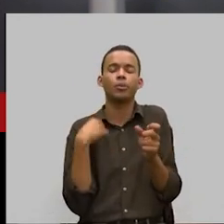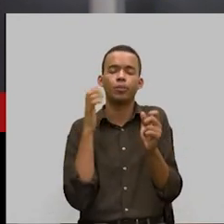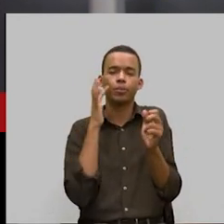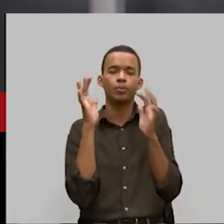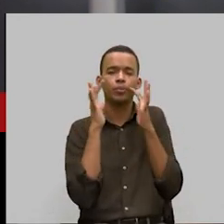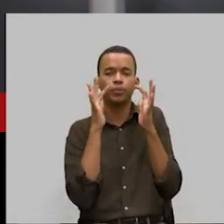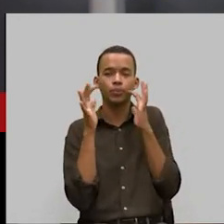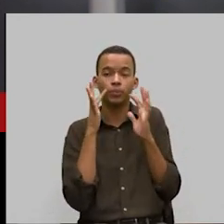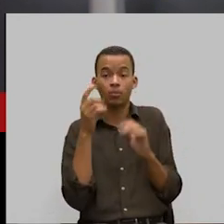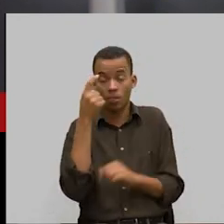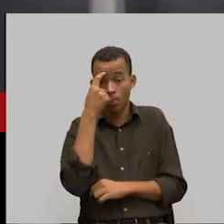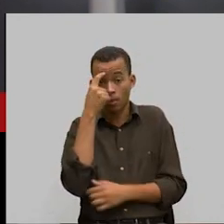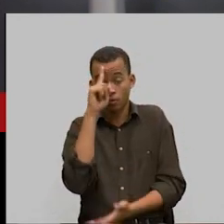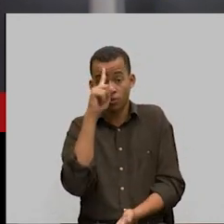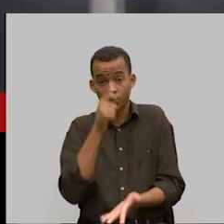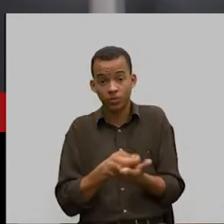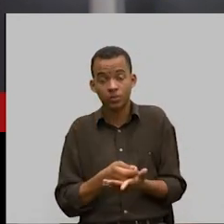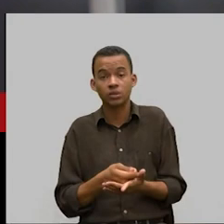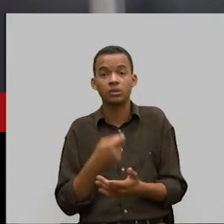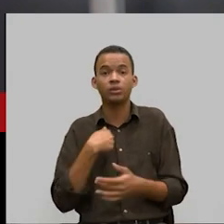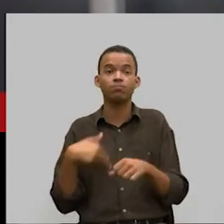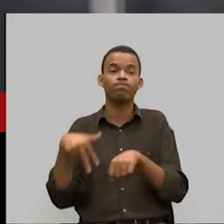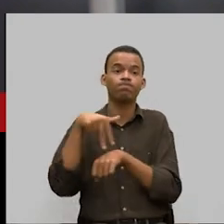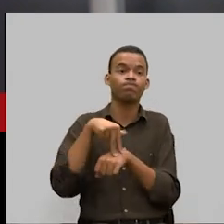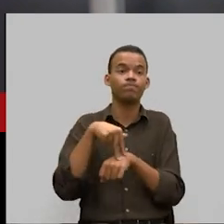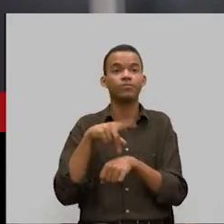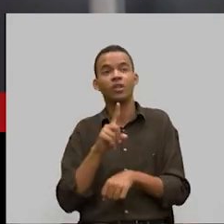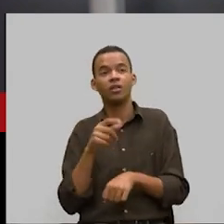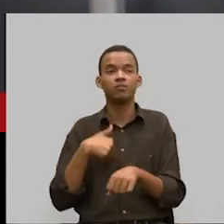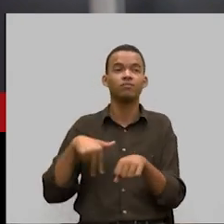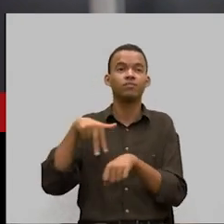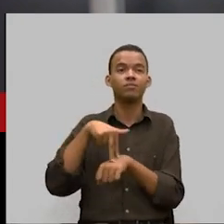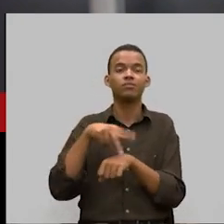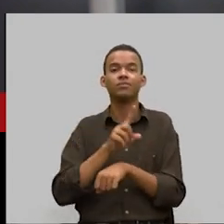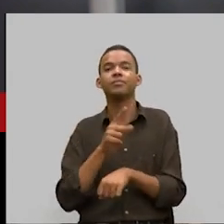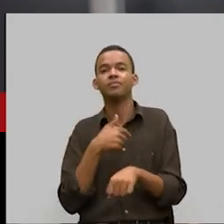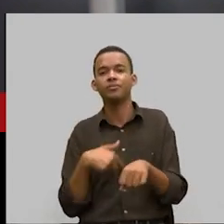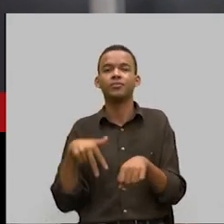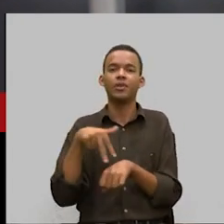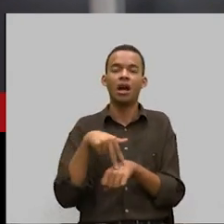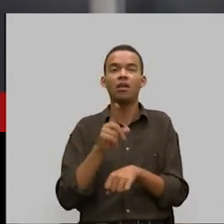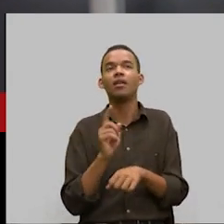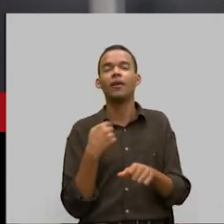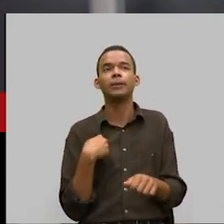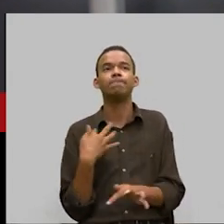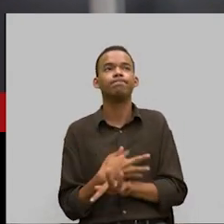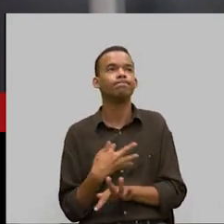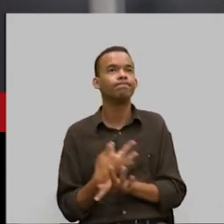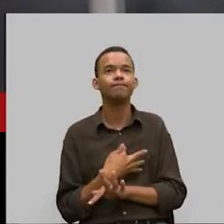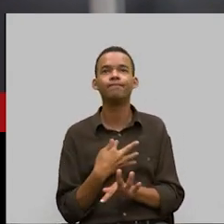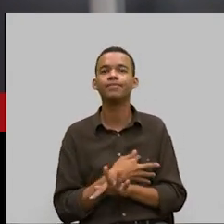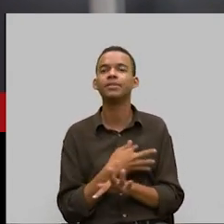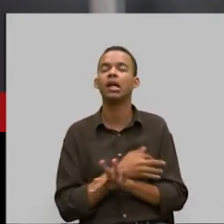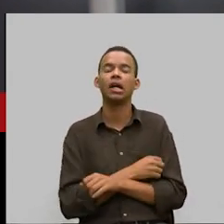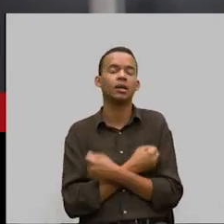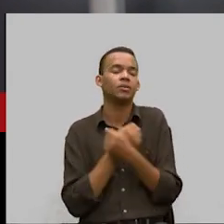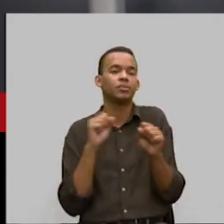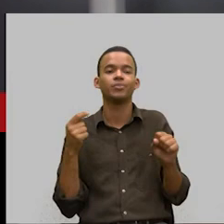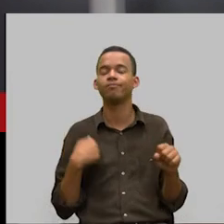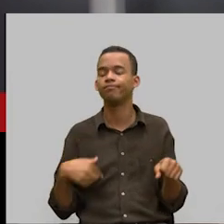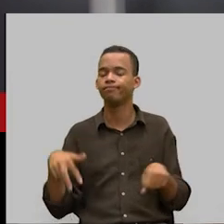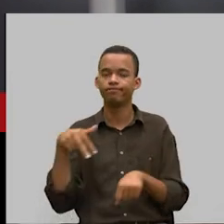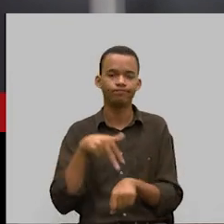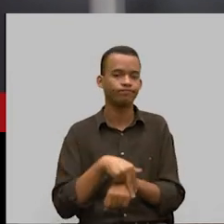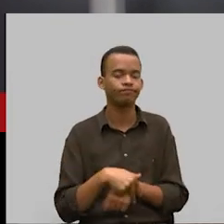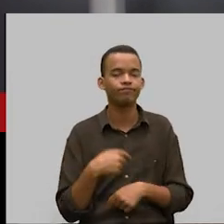eh se subiria aqui ou não mas não contive né o desejo de dizer o